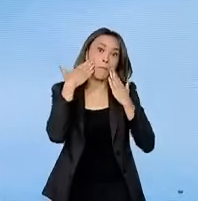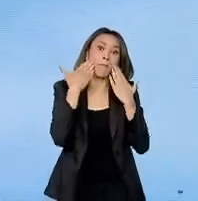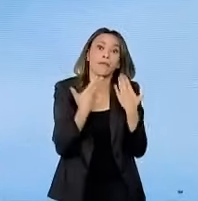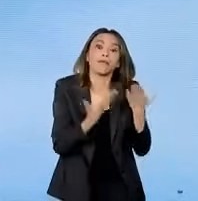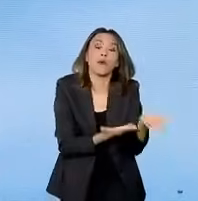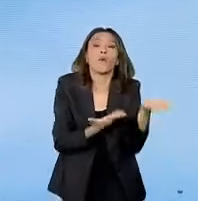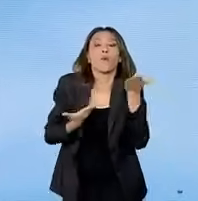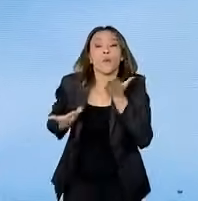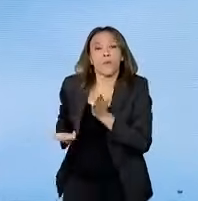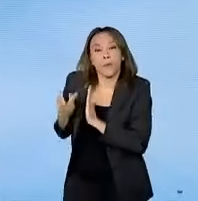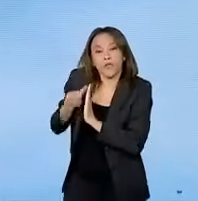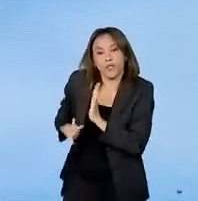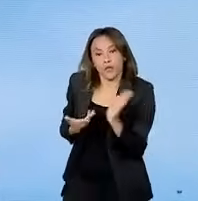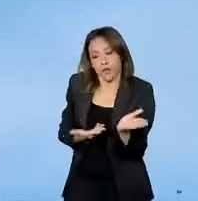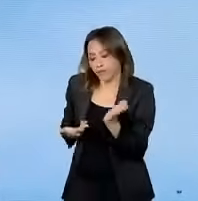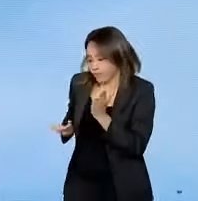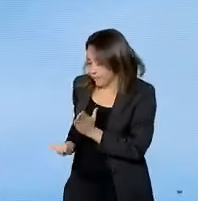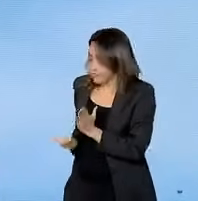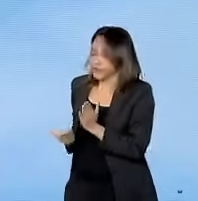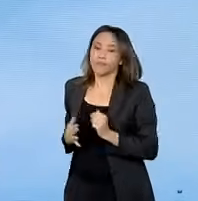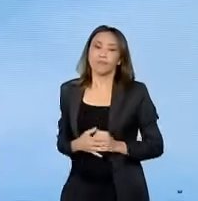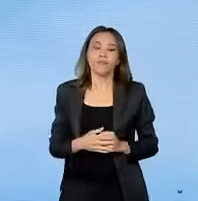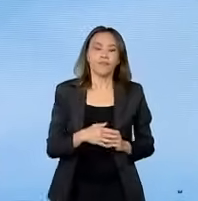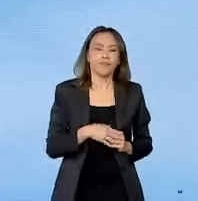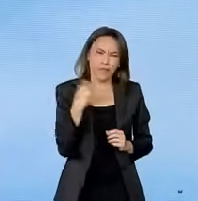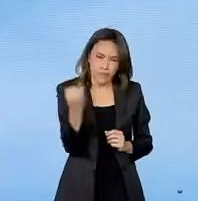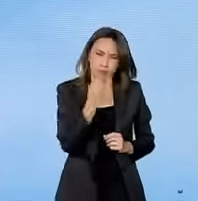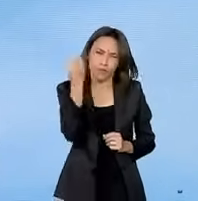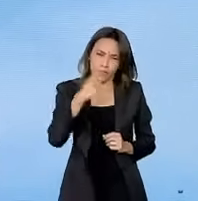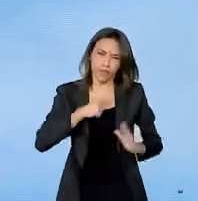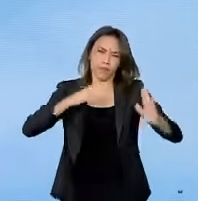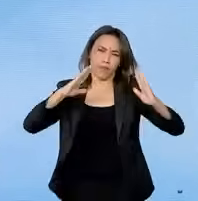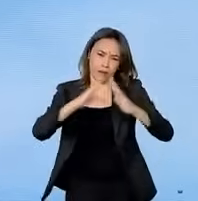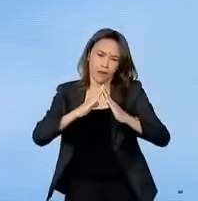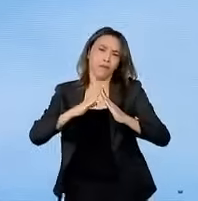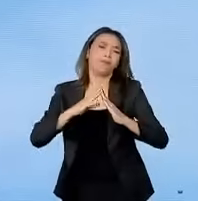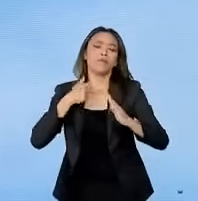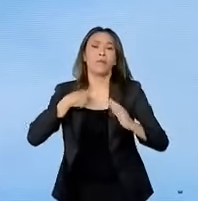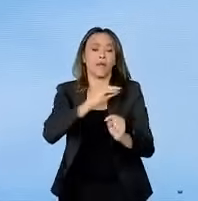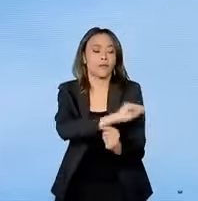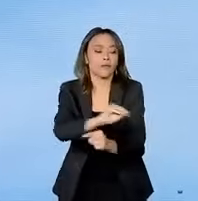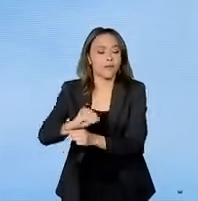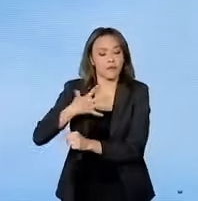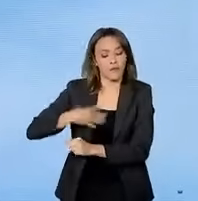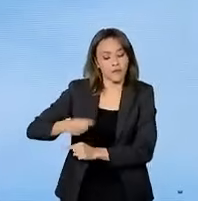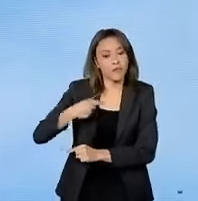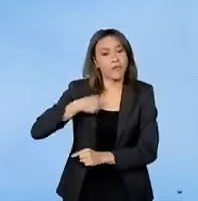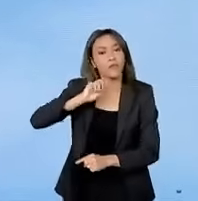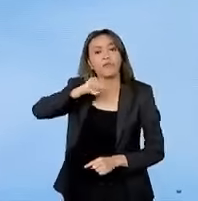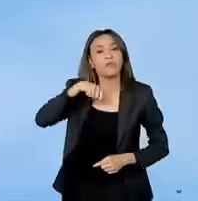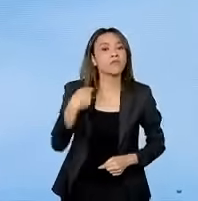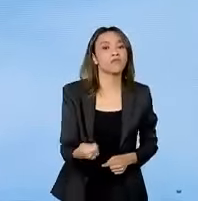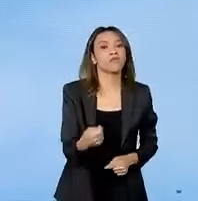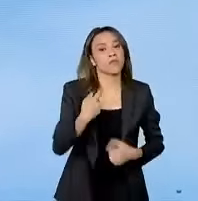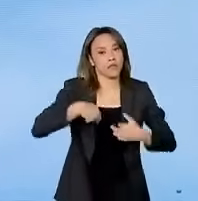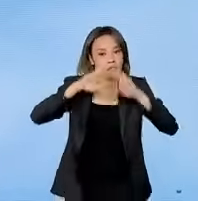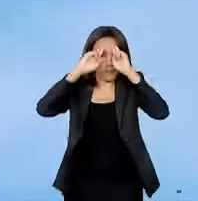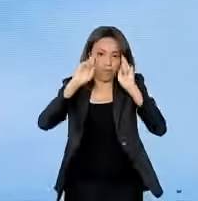presidente, que ter um teto para morar, para criar os filhos, é sinônimo de dignidade. E antes de mais